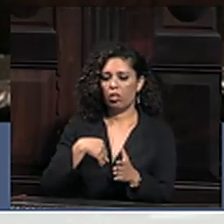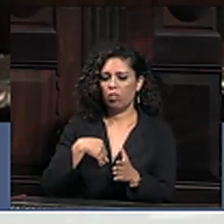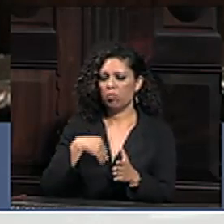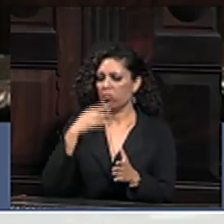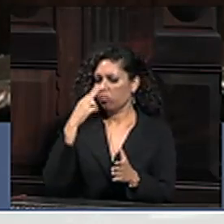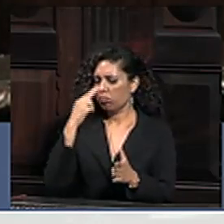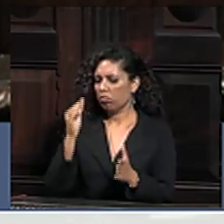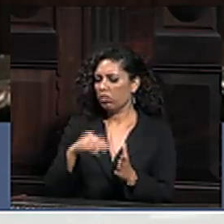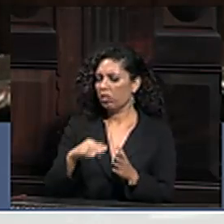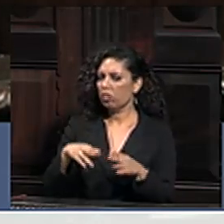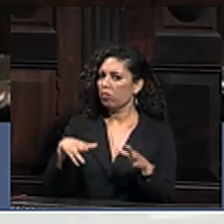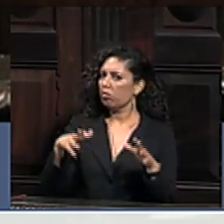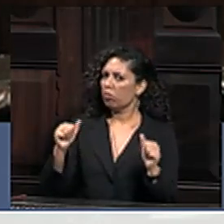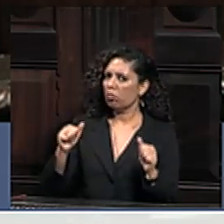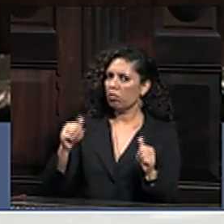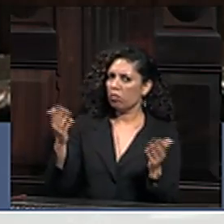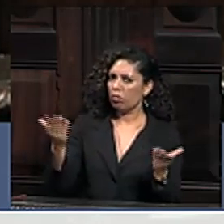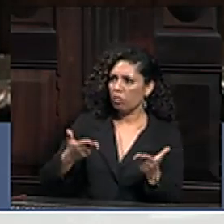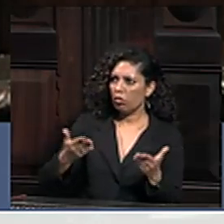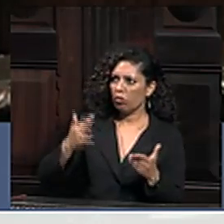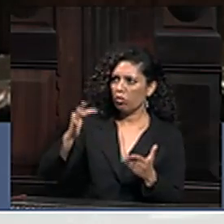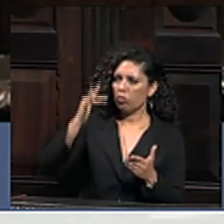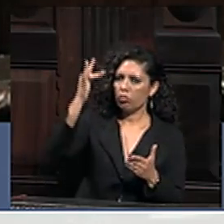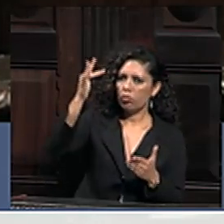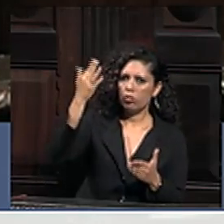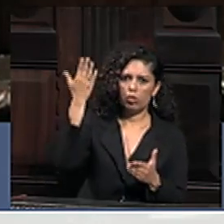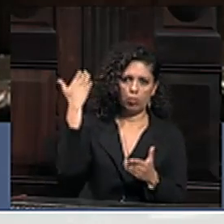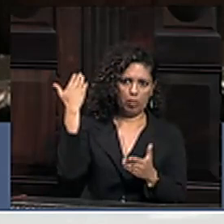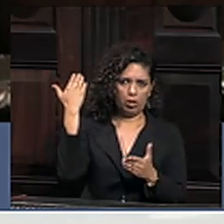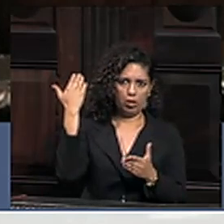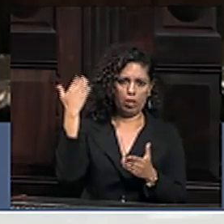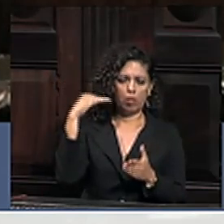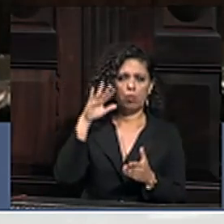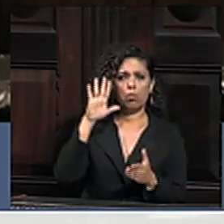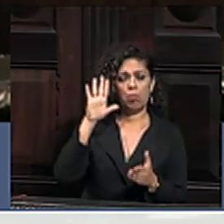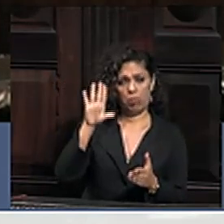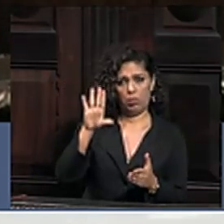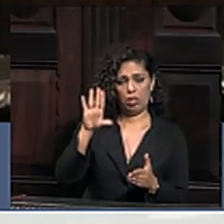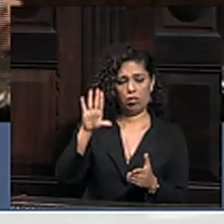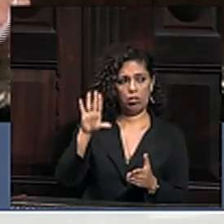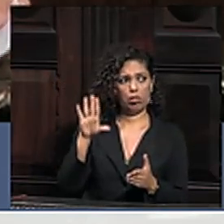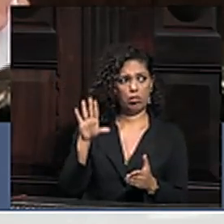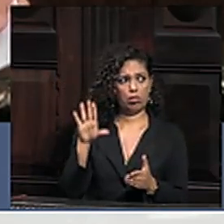insiro e ao partido político ao qual sou filiado. Da mesma forma,